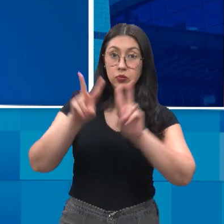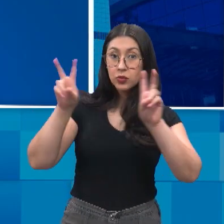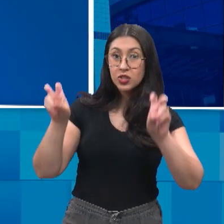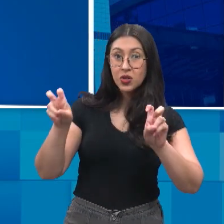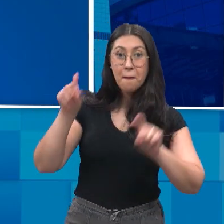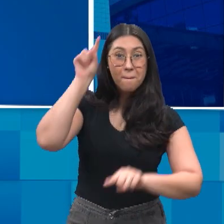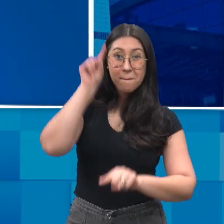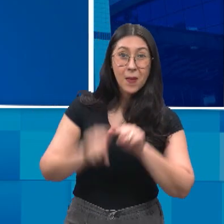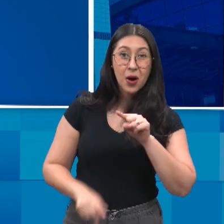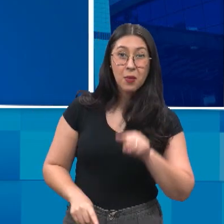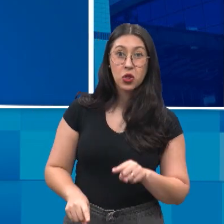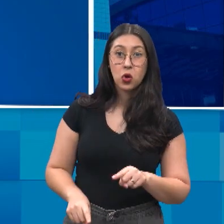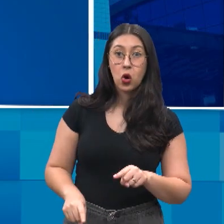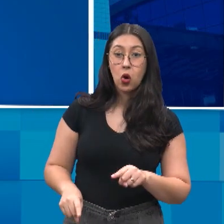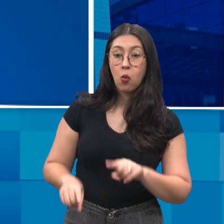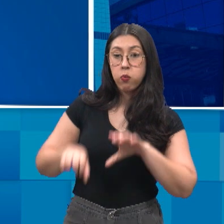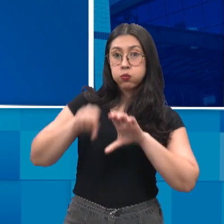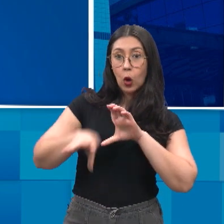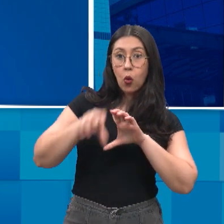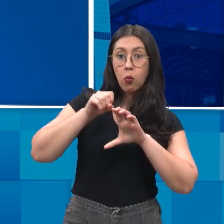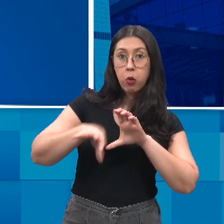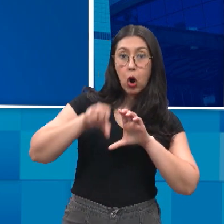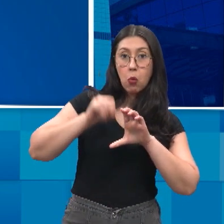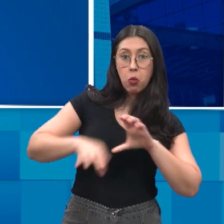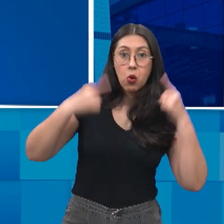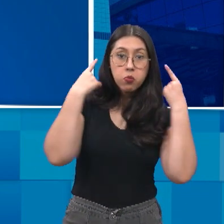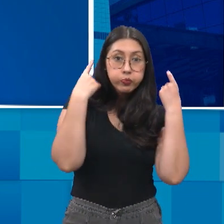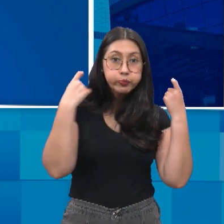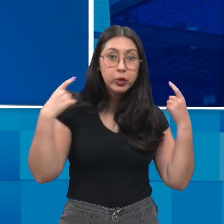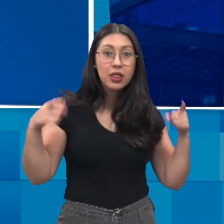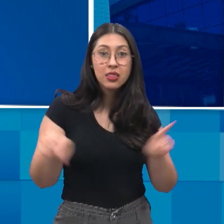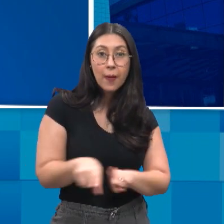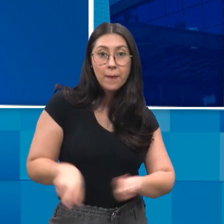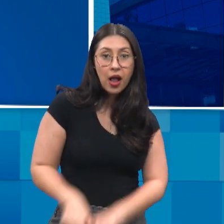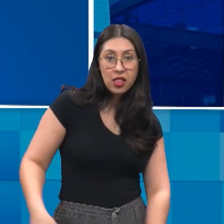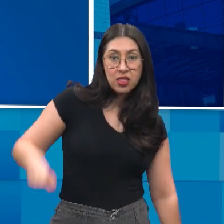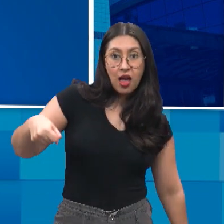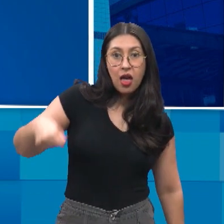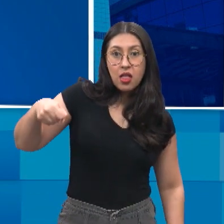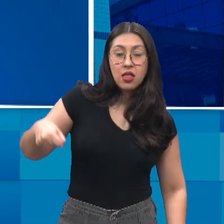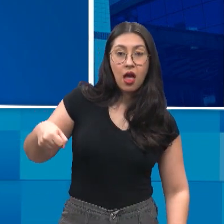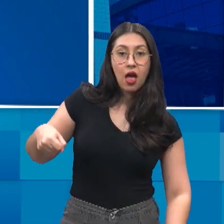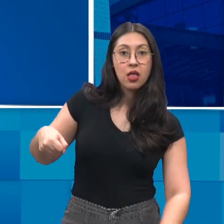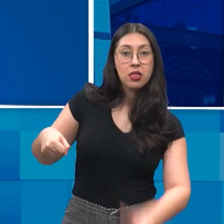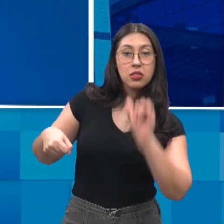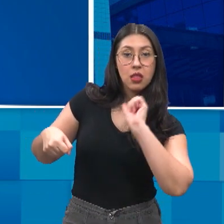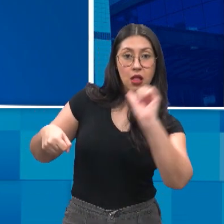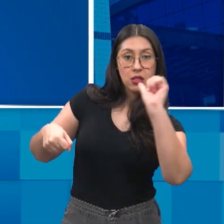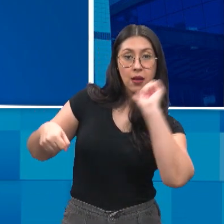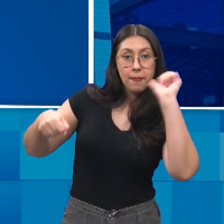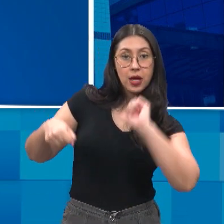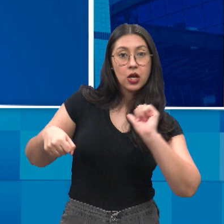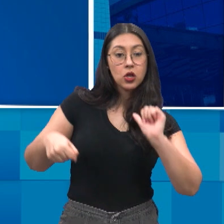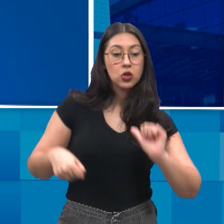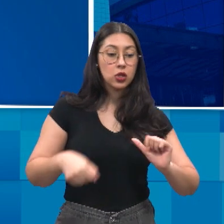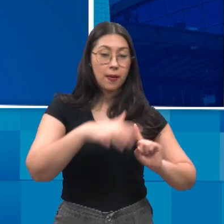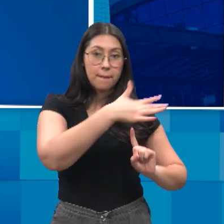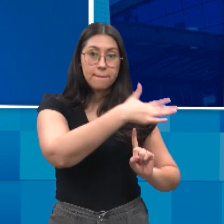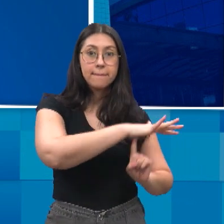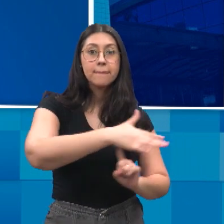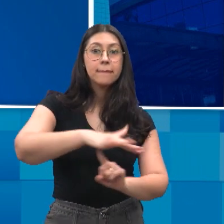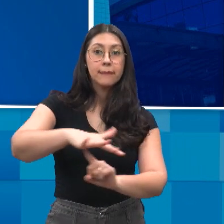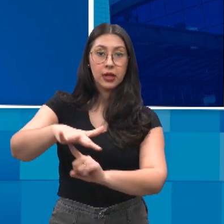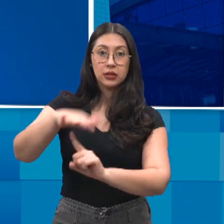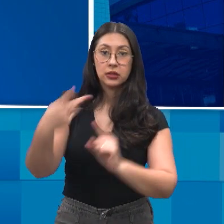caixas de som, equipamentos sonoros de coolers contendo bebidas alcoólicas em praças públicas e demais espaços públicos de São José